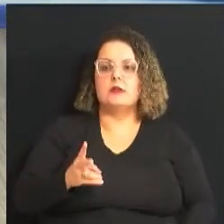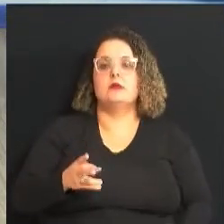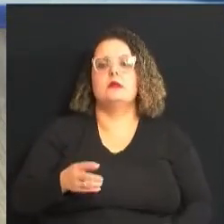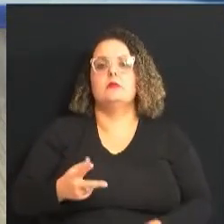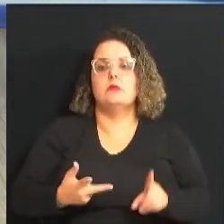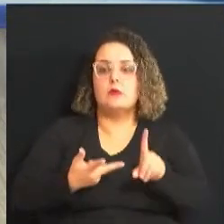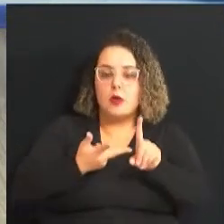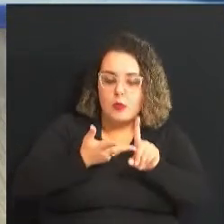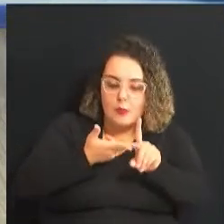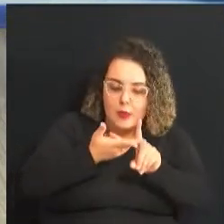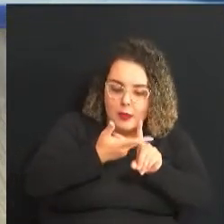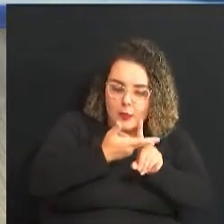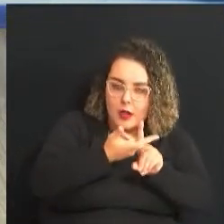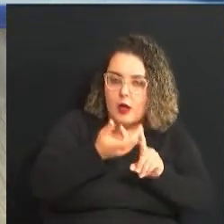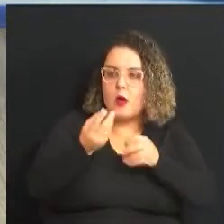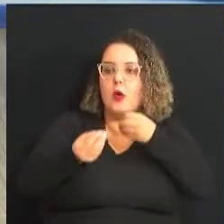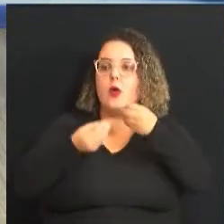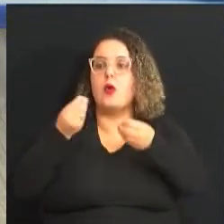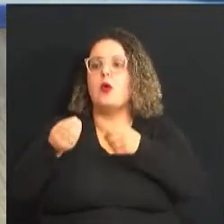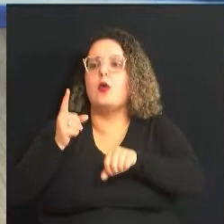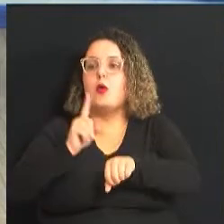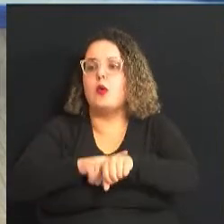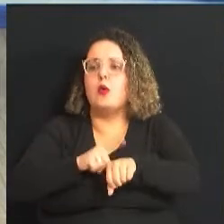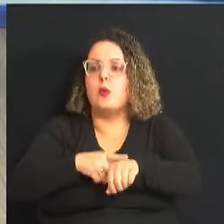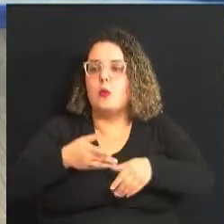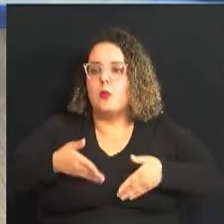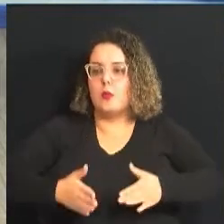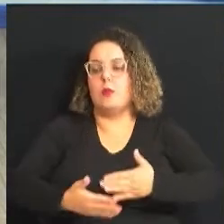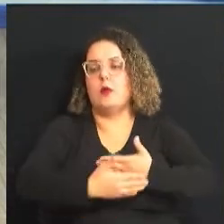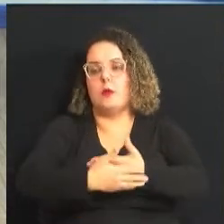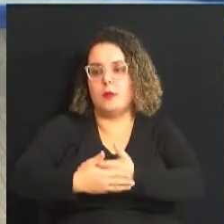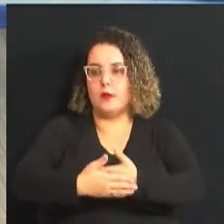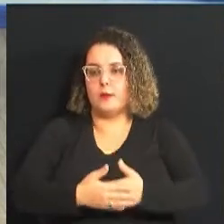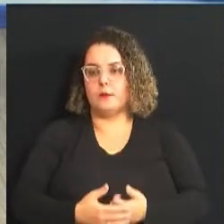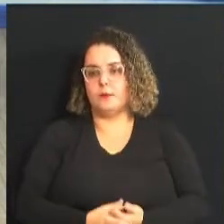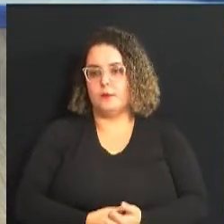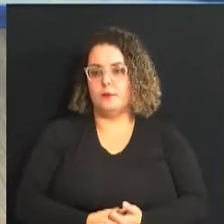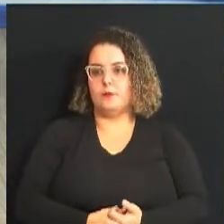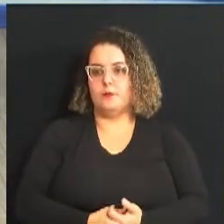cesárea? Como que é na hora do bebê nascer?